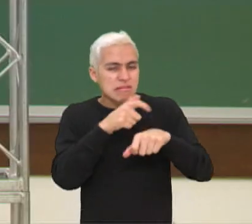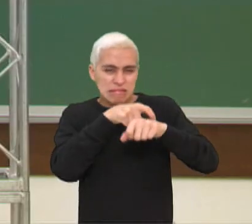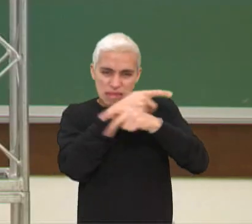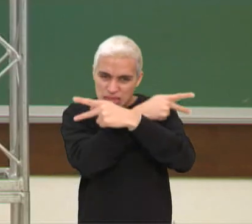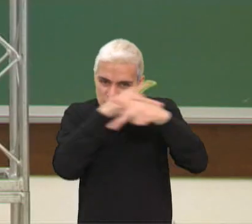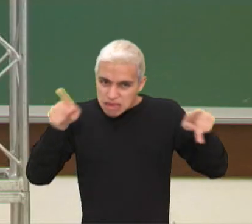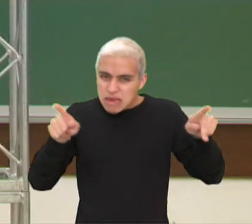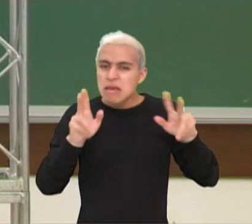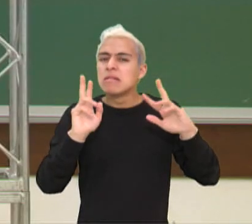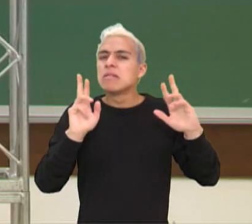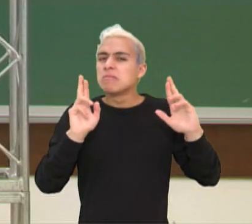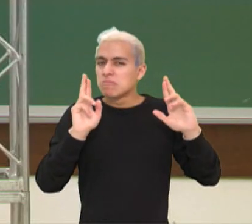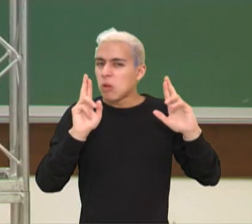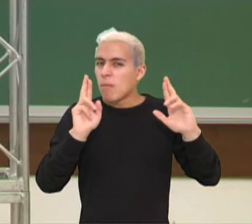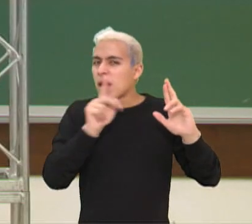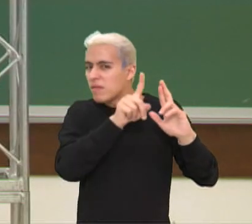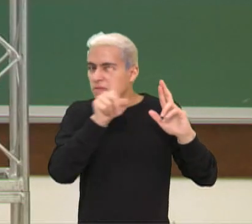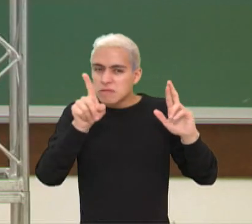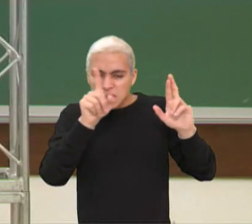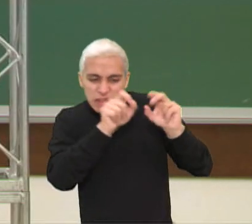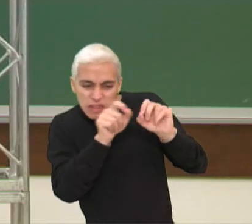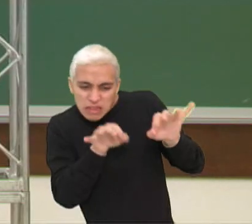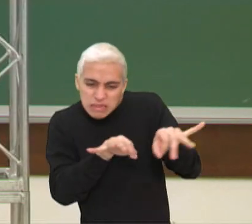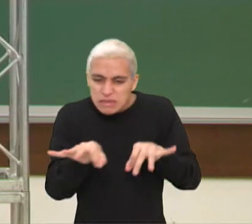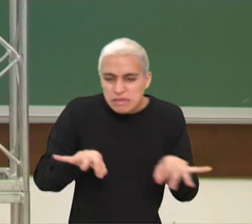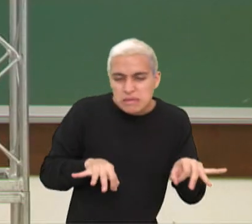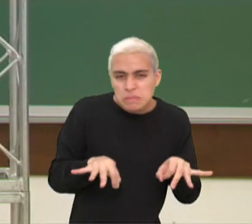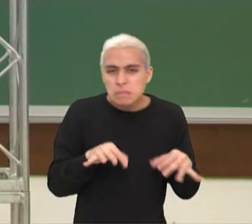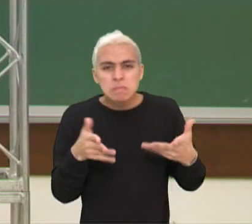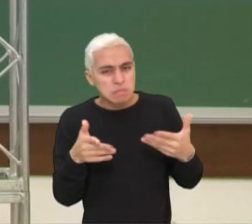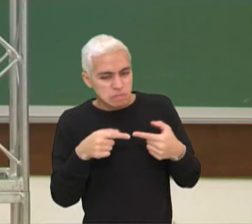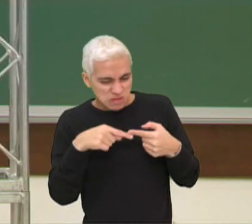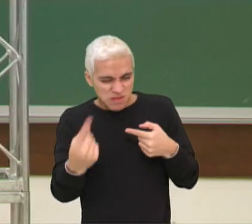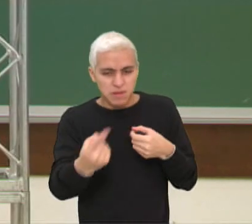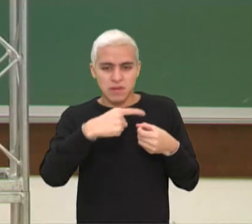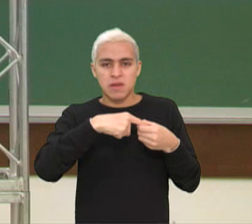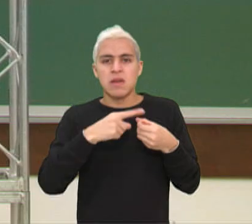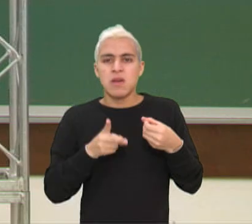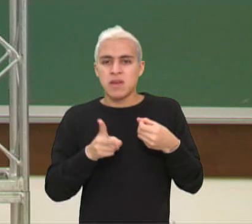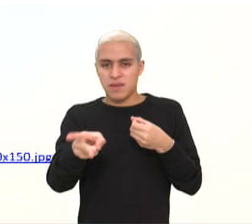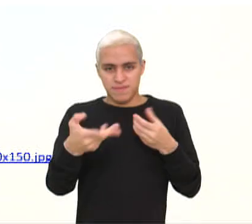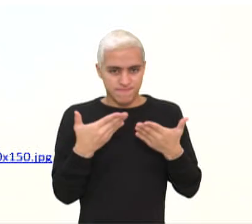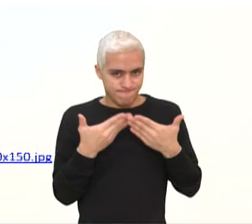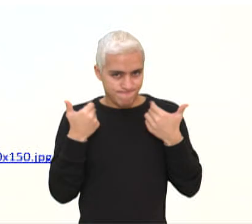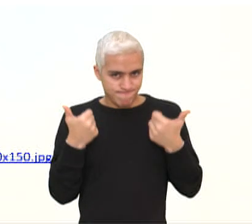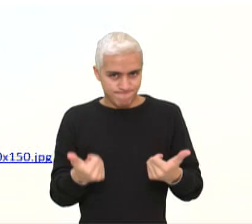né? Um bom tempinho aí para vocês fazerem esse tabuleiro e a gente volta daqui a pouco para dar continuidade na aula.